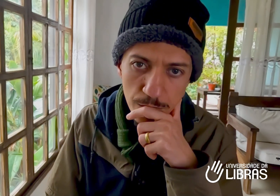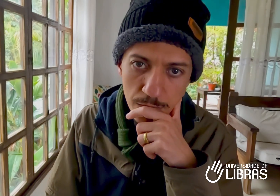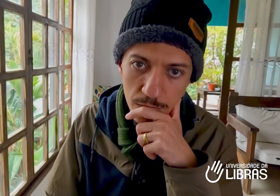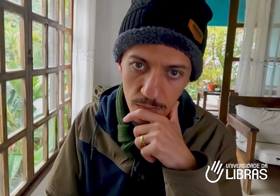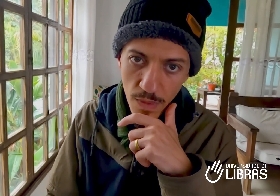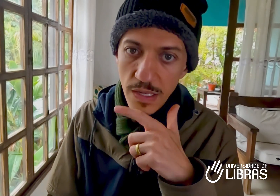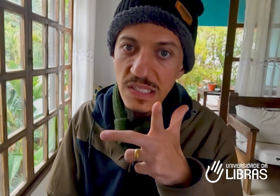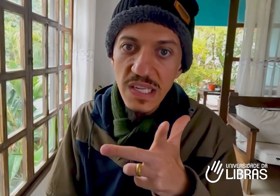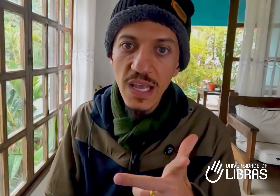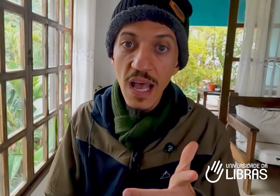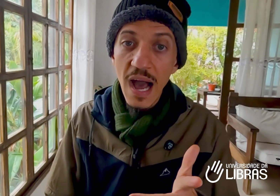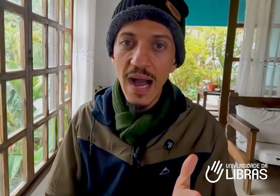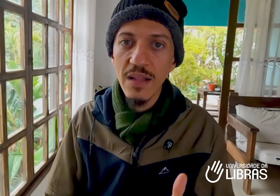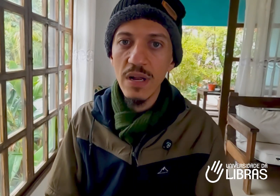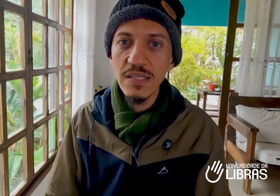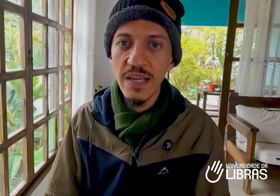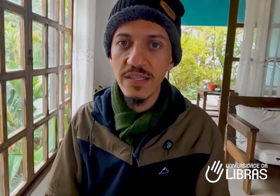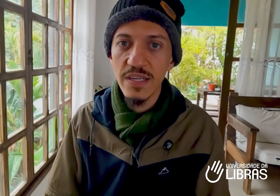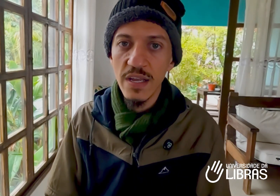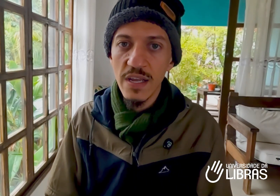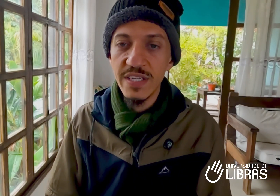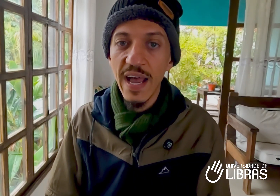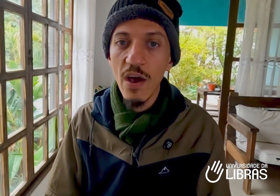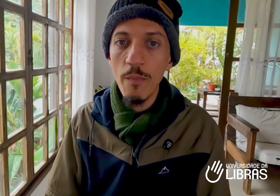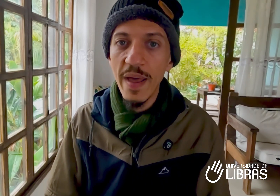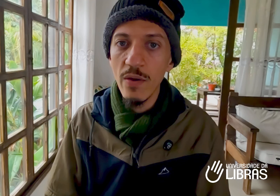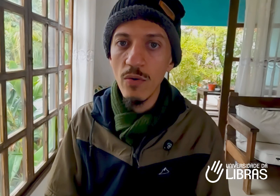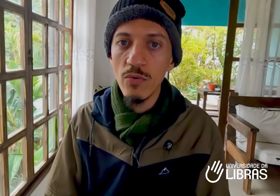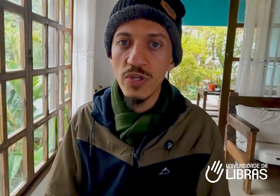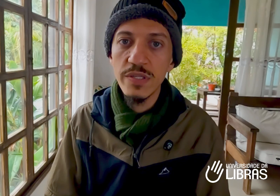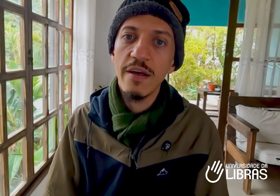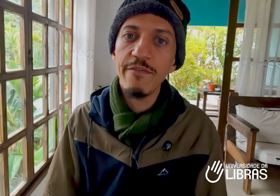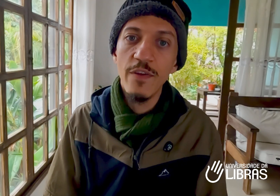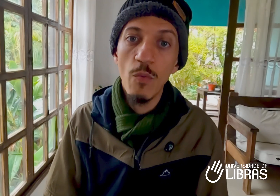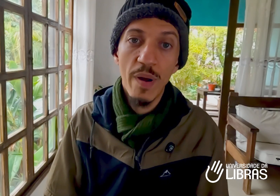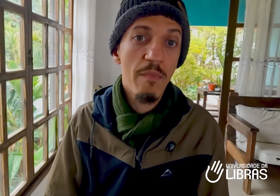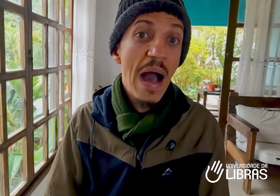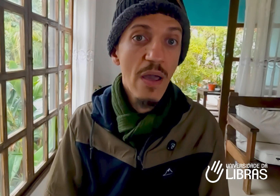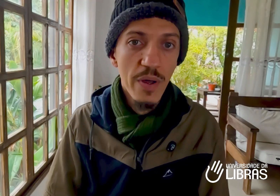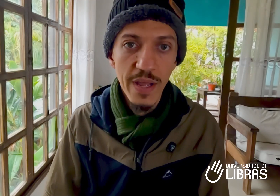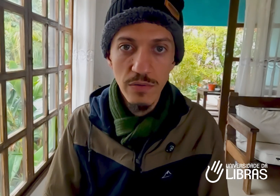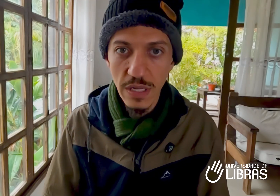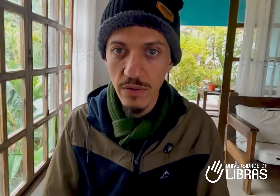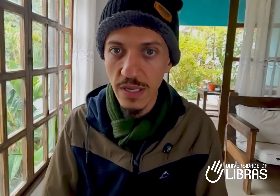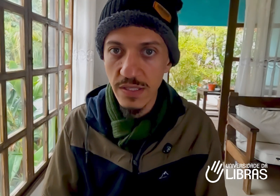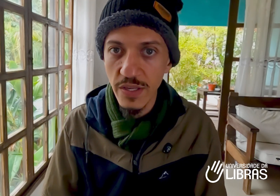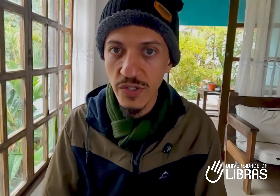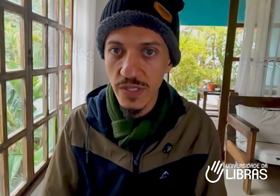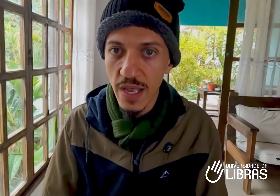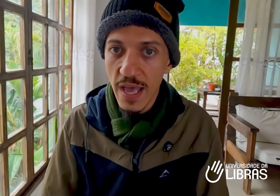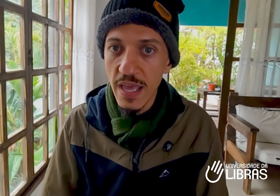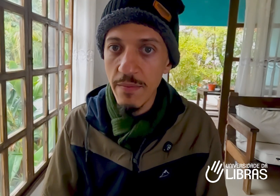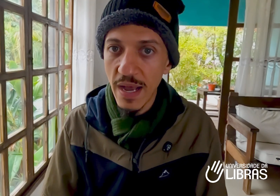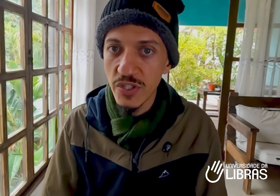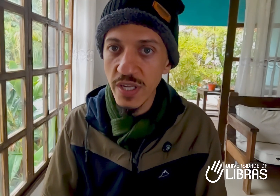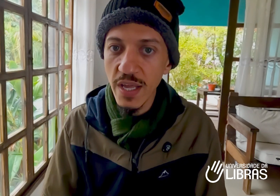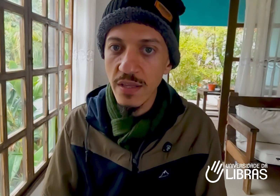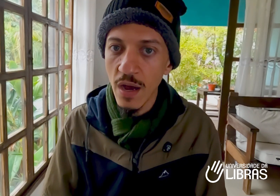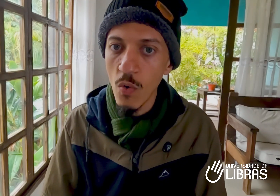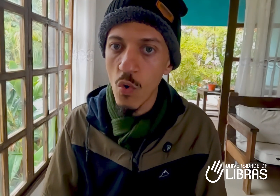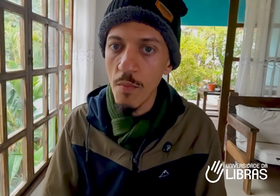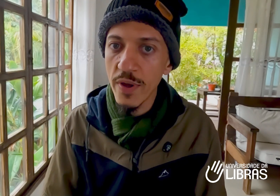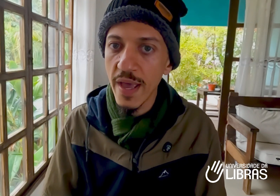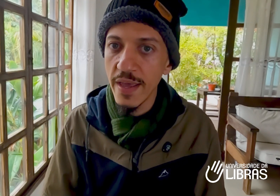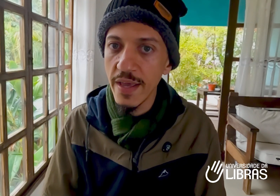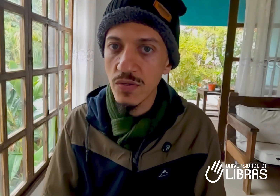comigo. Se a adolescência já é um período de desafio para a maioria dos adolescentes, imagine